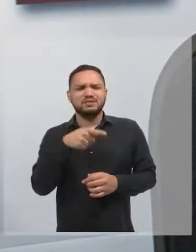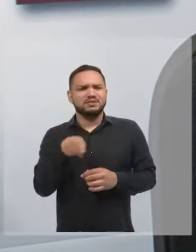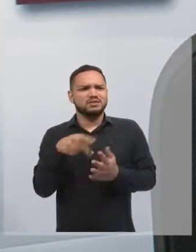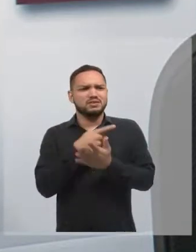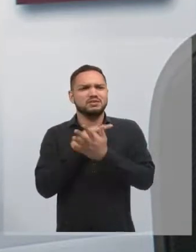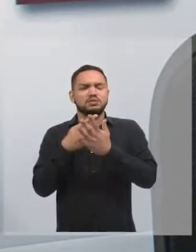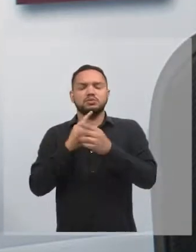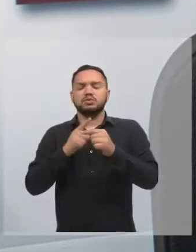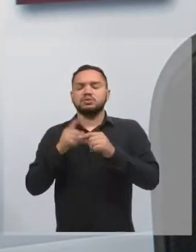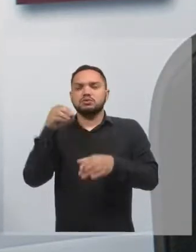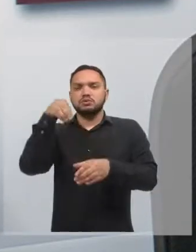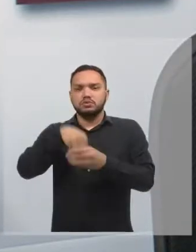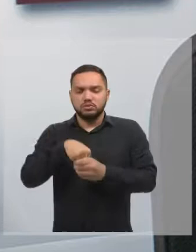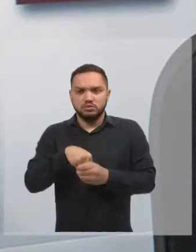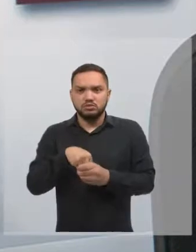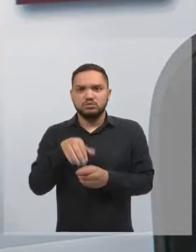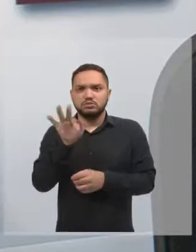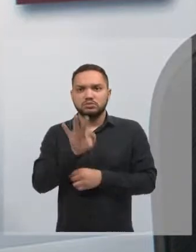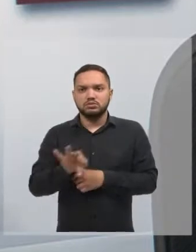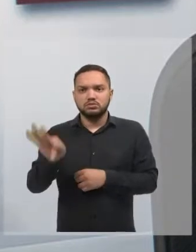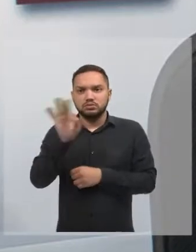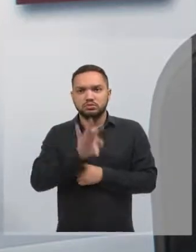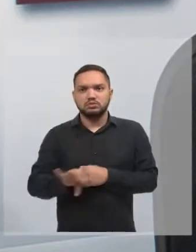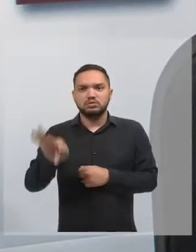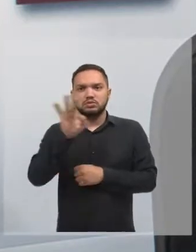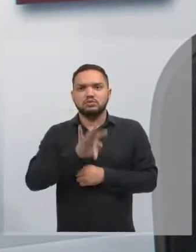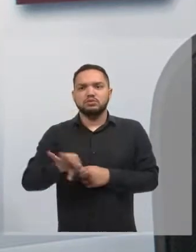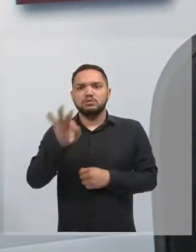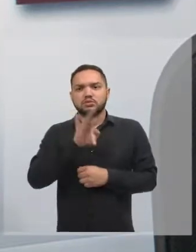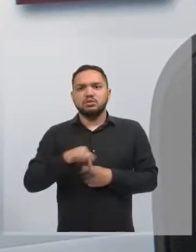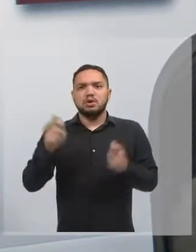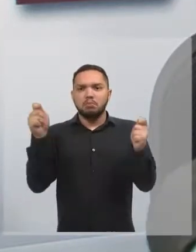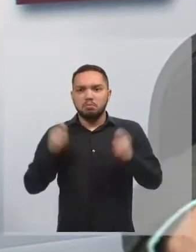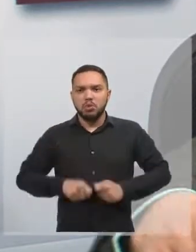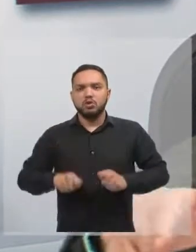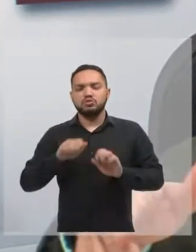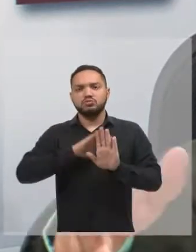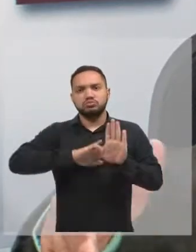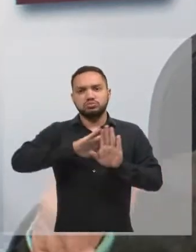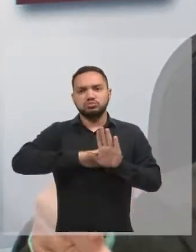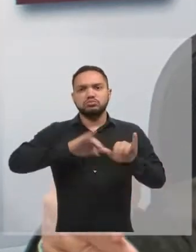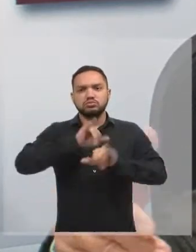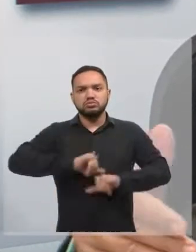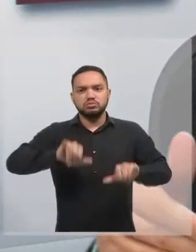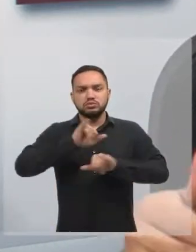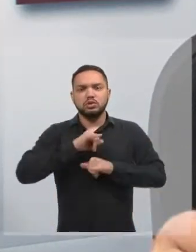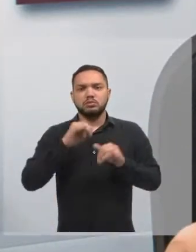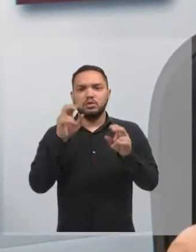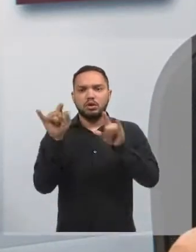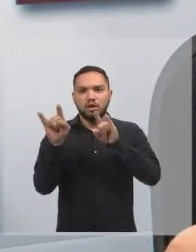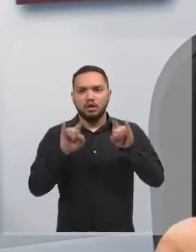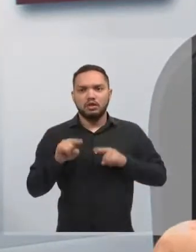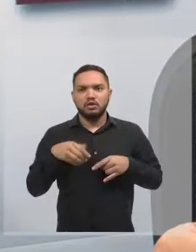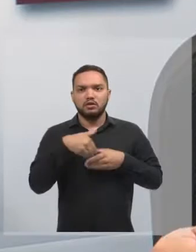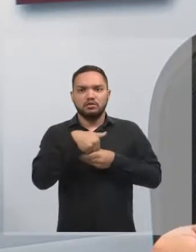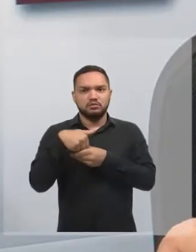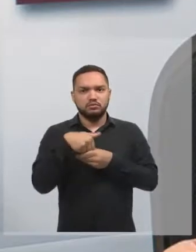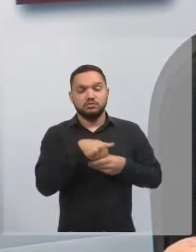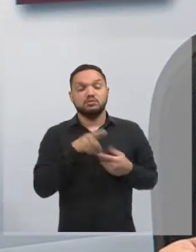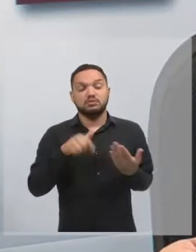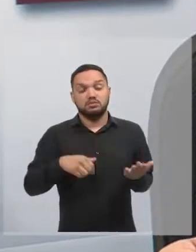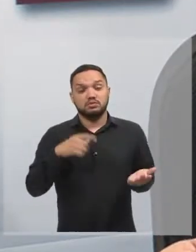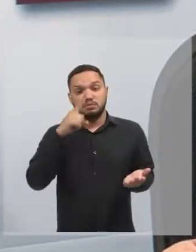nesses locais ainda um espaço de propagação de suas ideias e atração de votos, que isso também